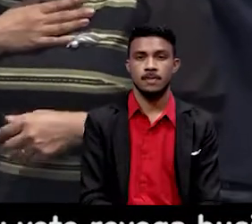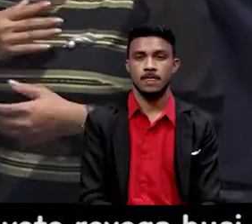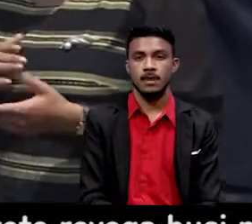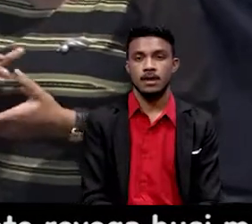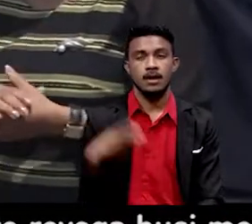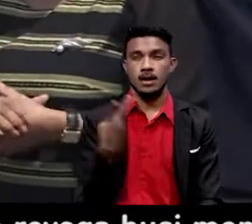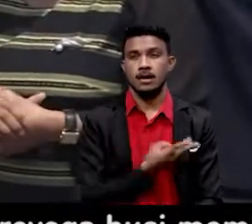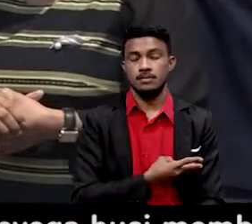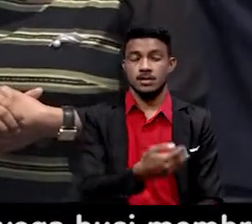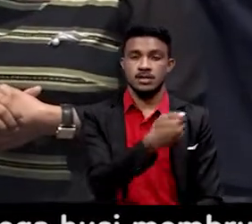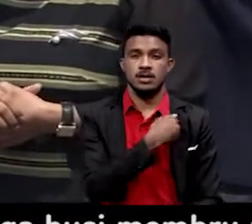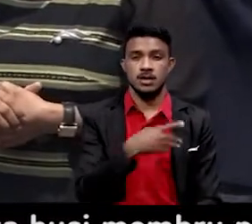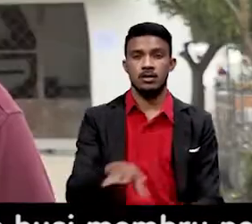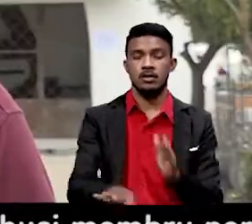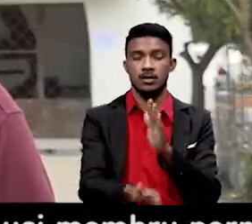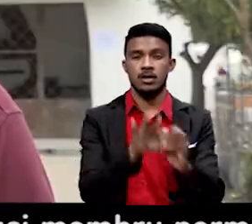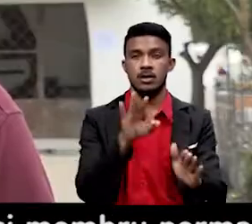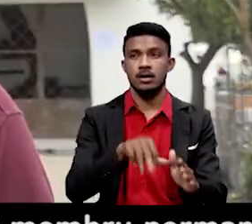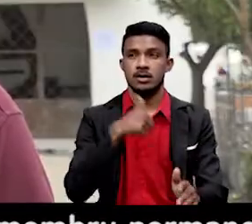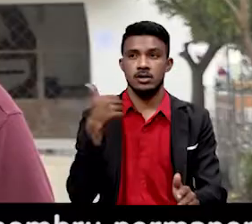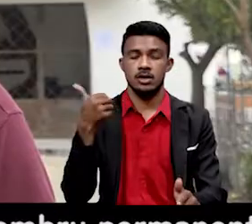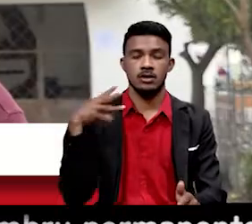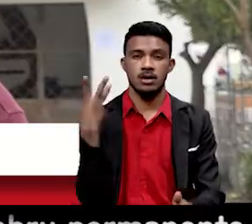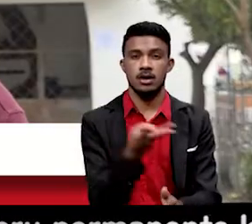ketan. Tambe balo ke amirona